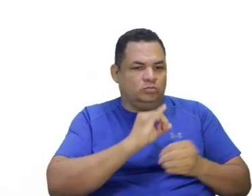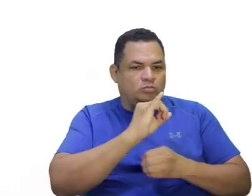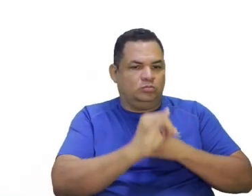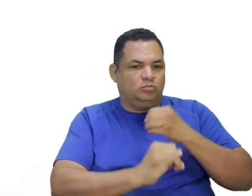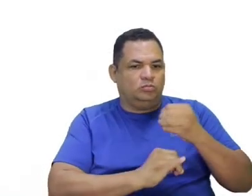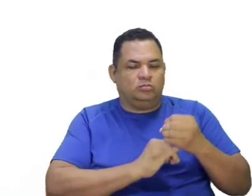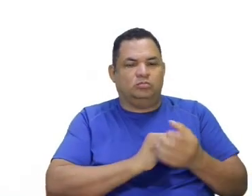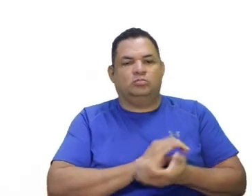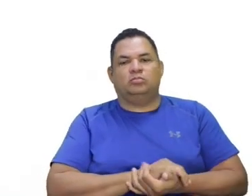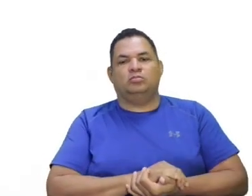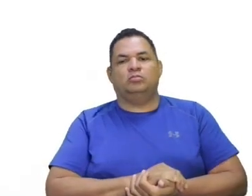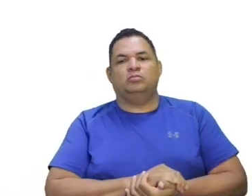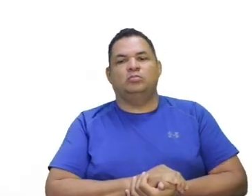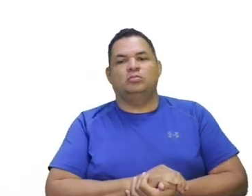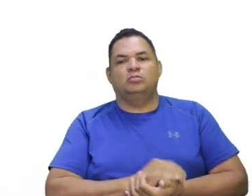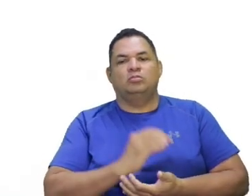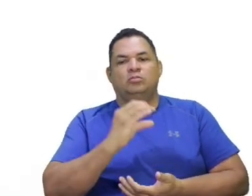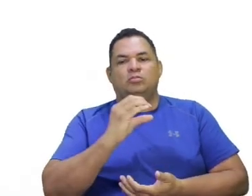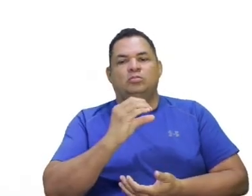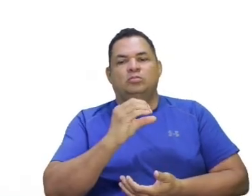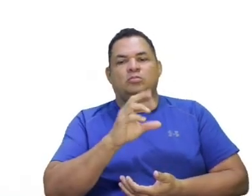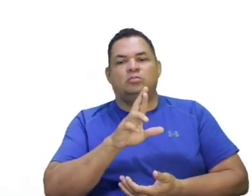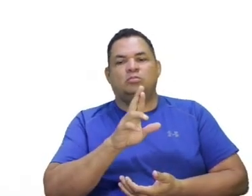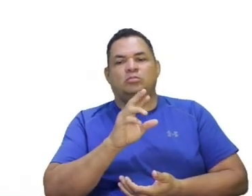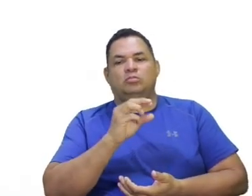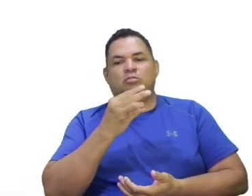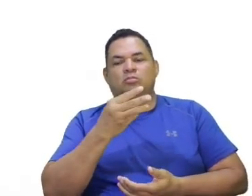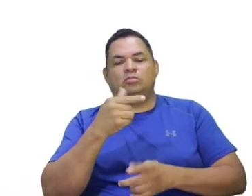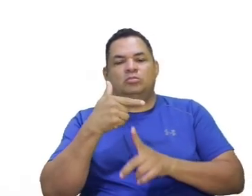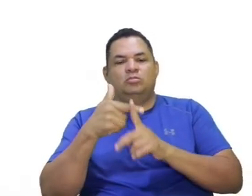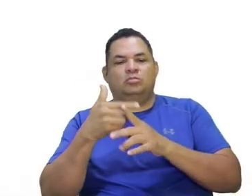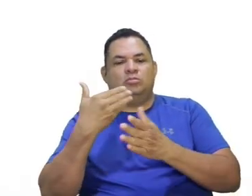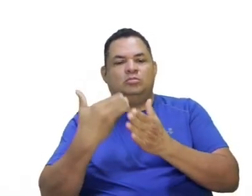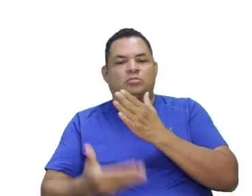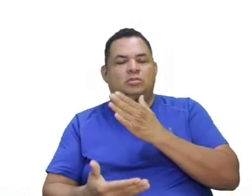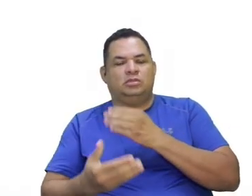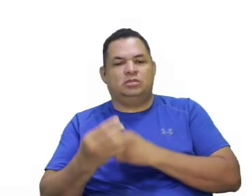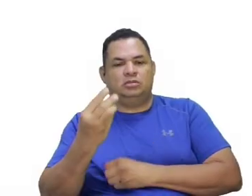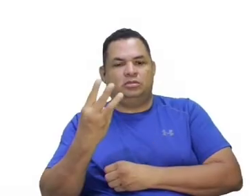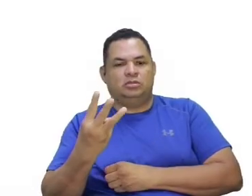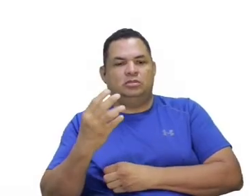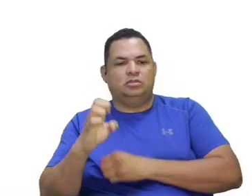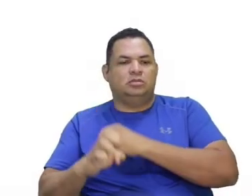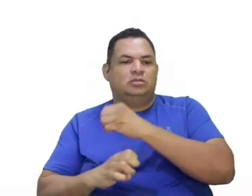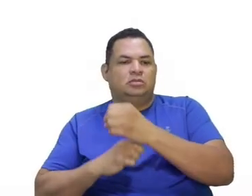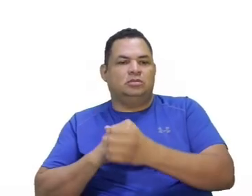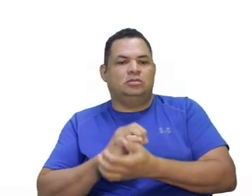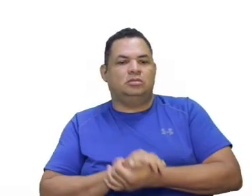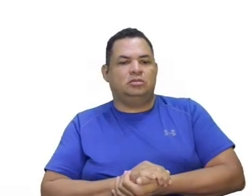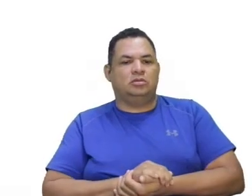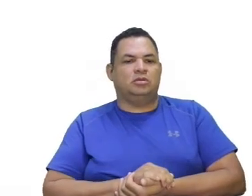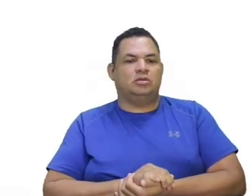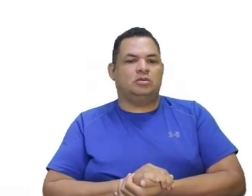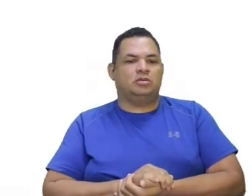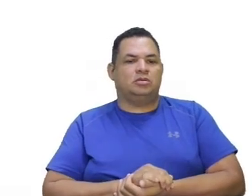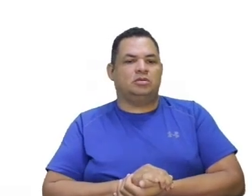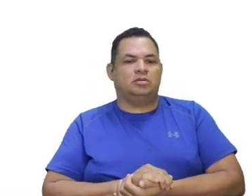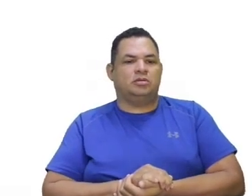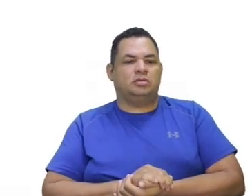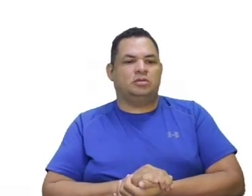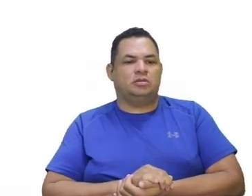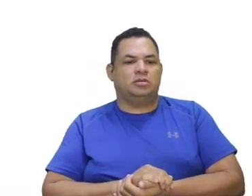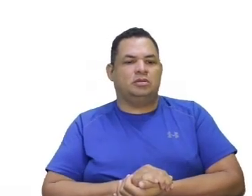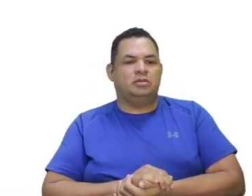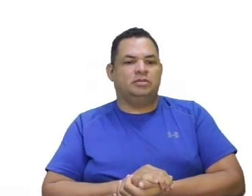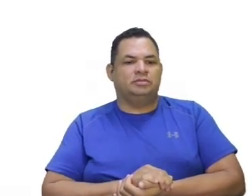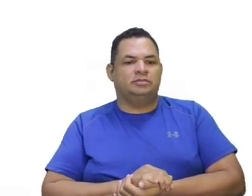íon cromo 3+, ele perdeu 3 elétrons. Então, o nosso íon, ele já não tem mais